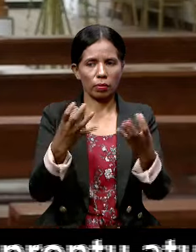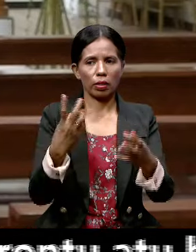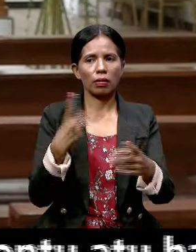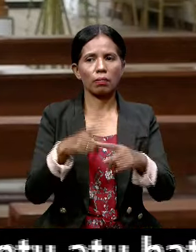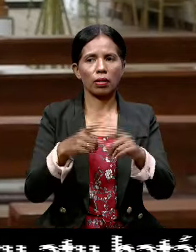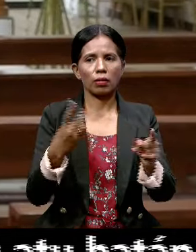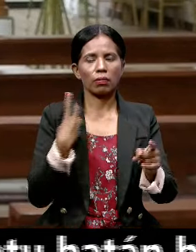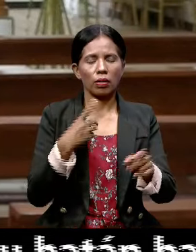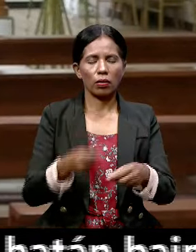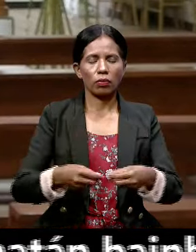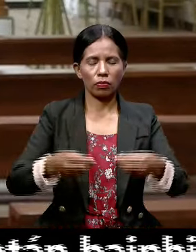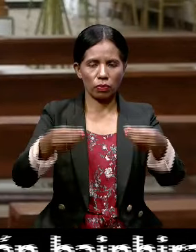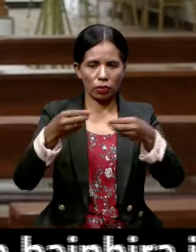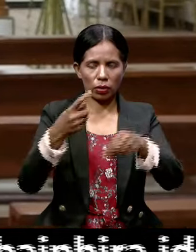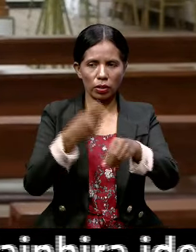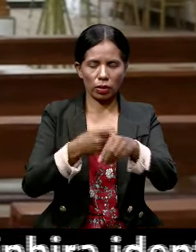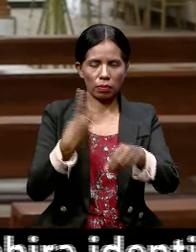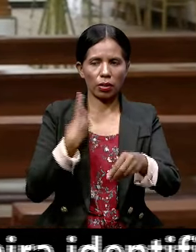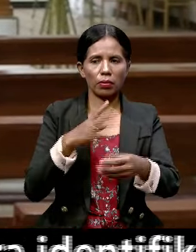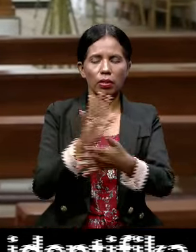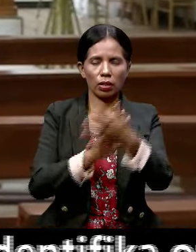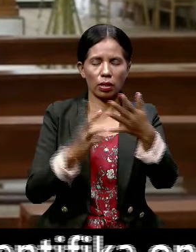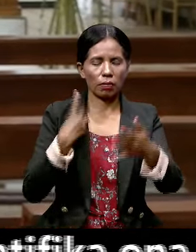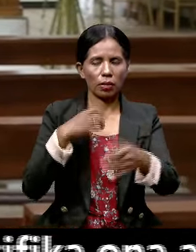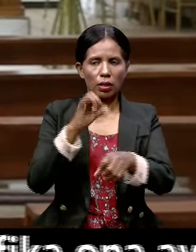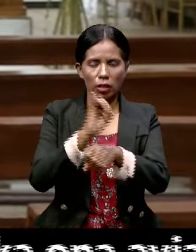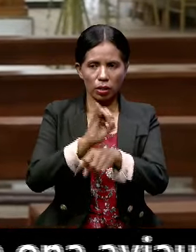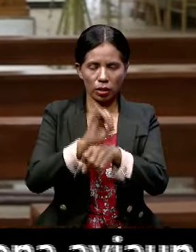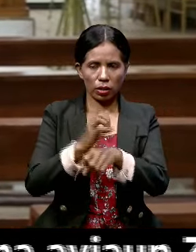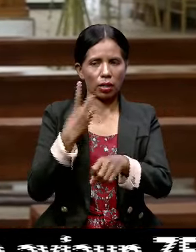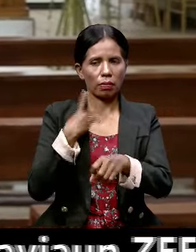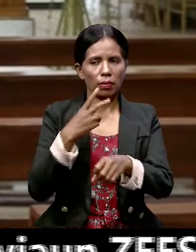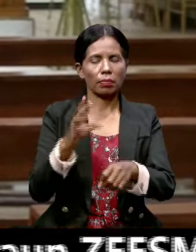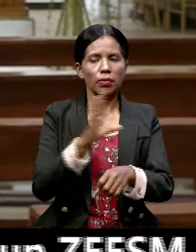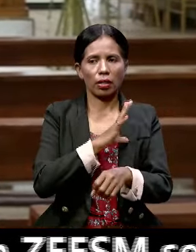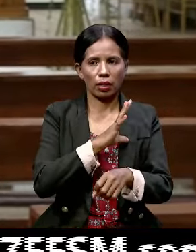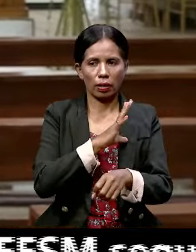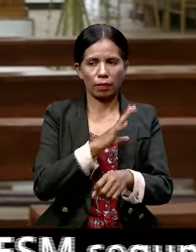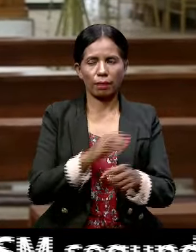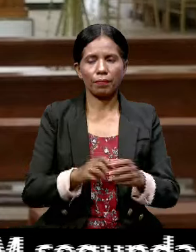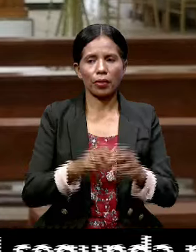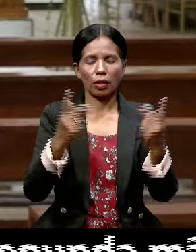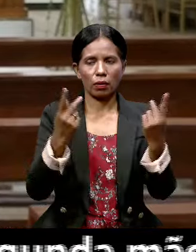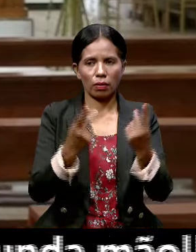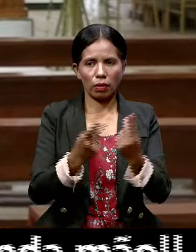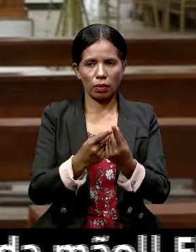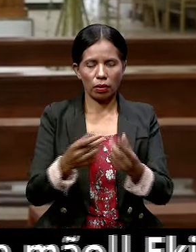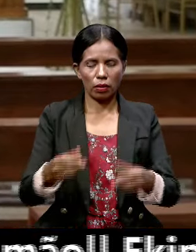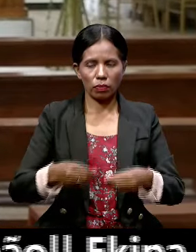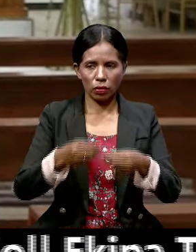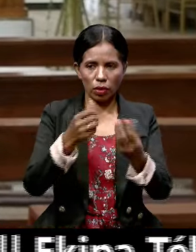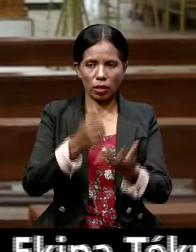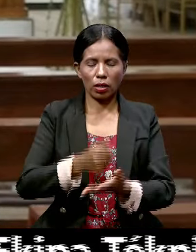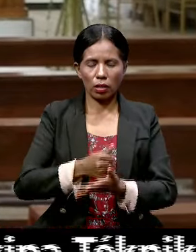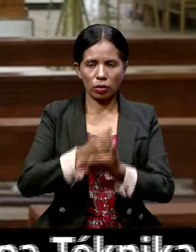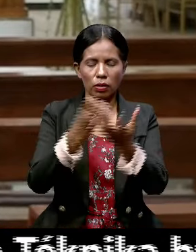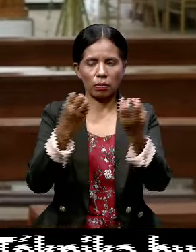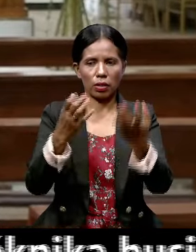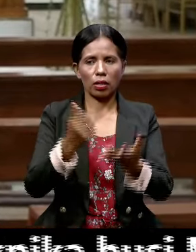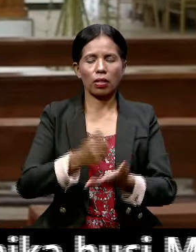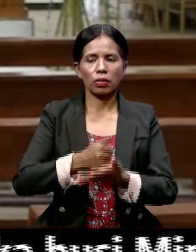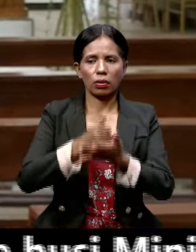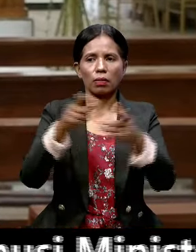bela ransa tempo, odi bela ma inaugura ami ya capela nebe maka ami hutu hei. Companhia nebe maka se foma Foma Kas ajuda